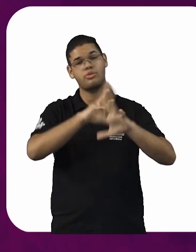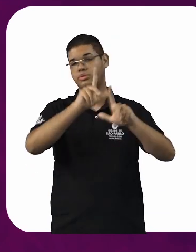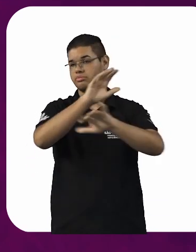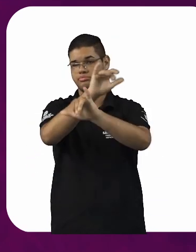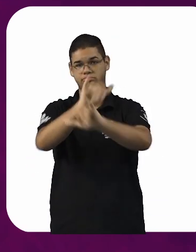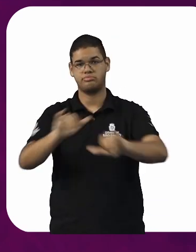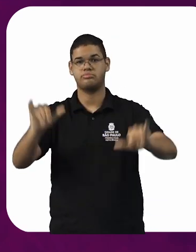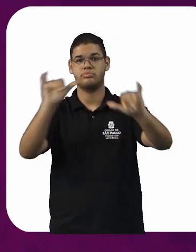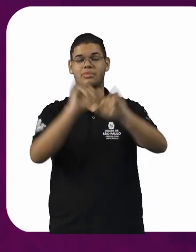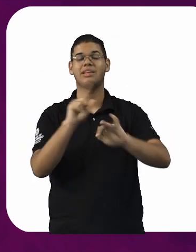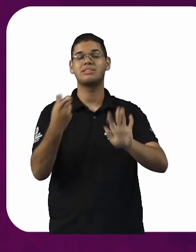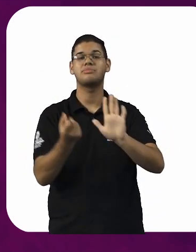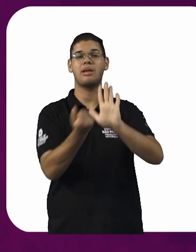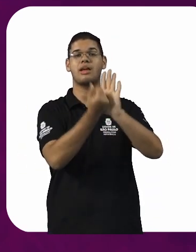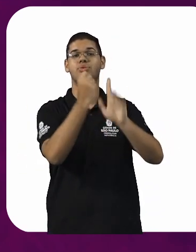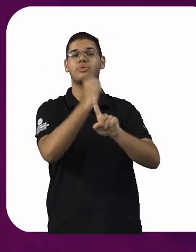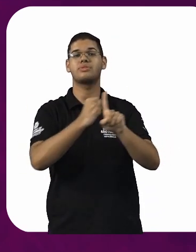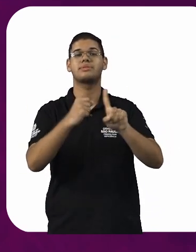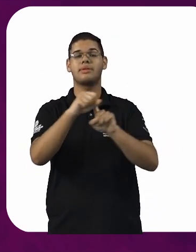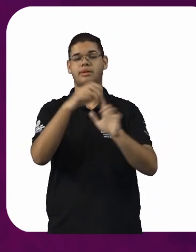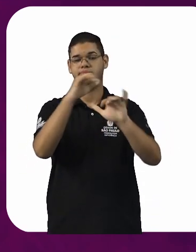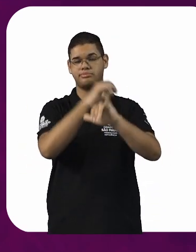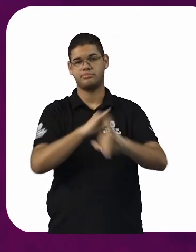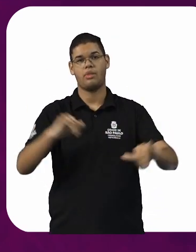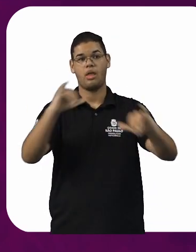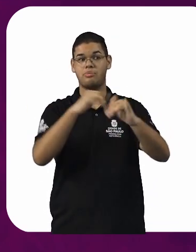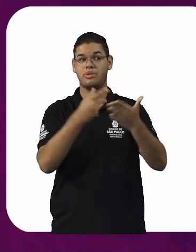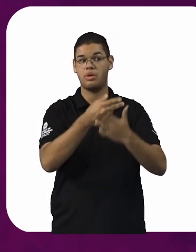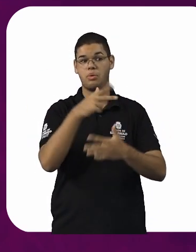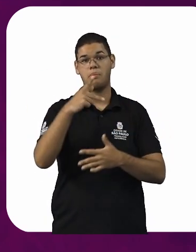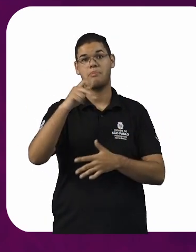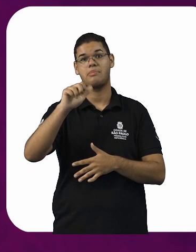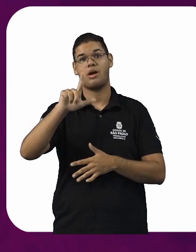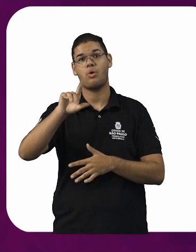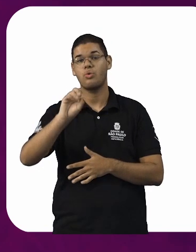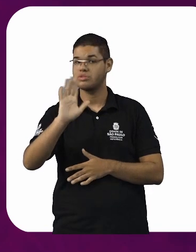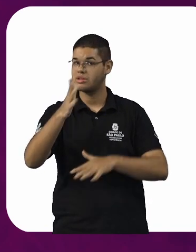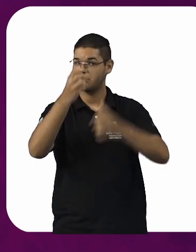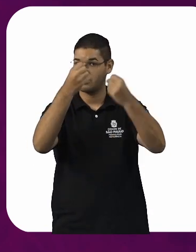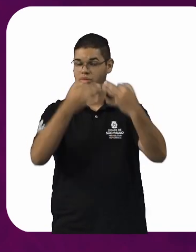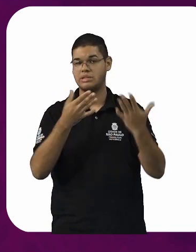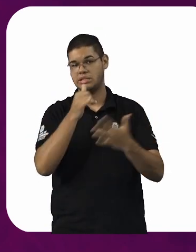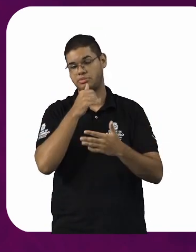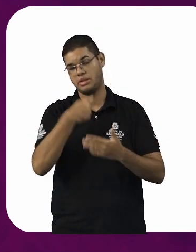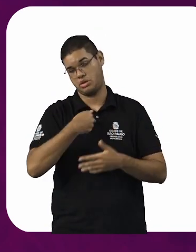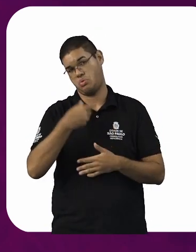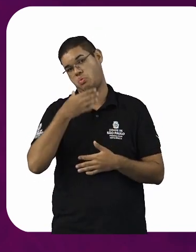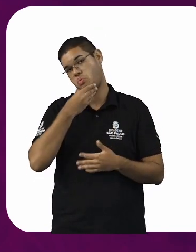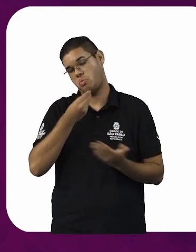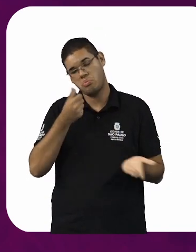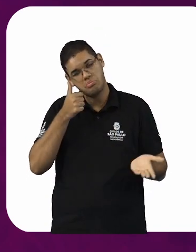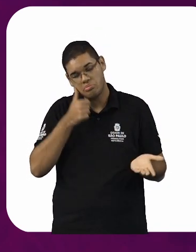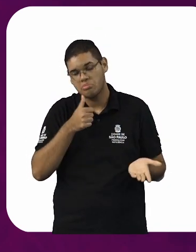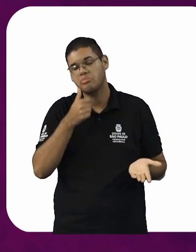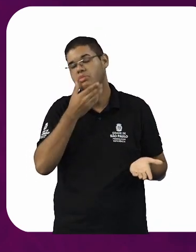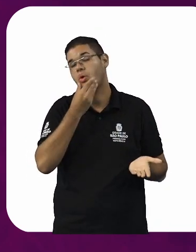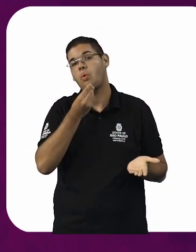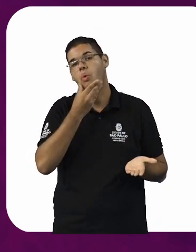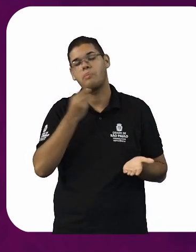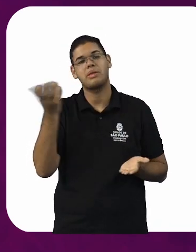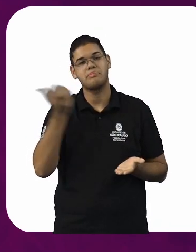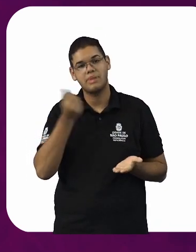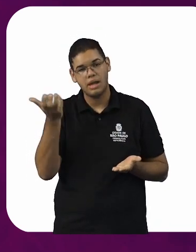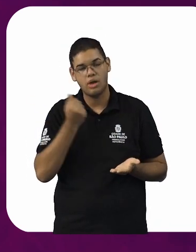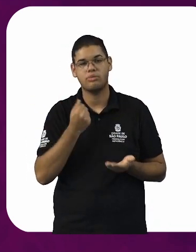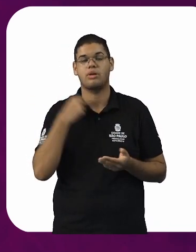audiência, desses marcadores sociais, né? Porque como o Paulo acabou de colocar, veja, um homem branco, advogado, né, formado